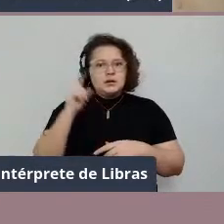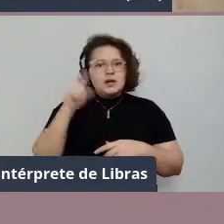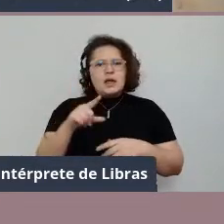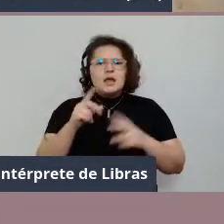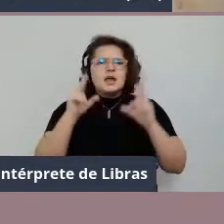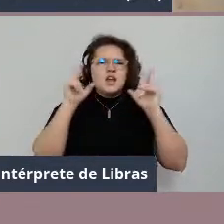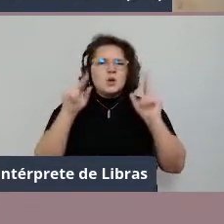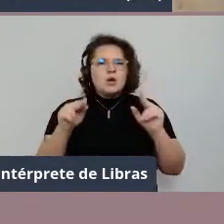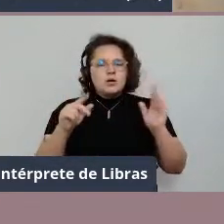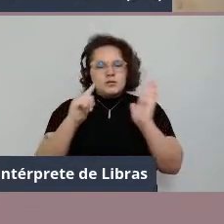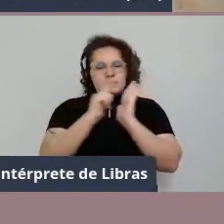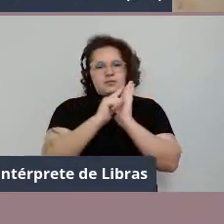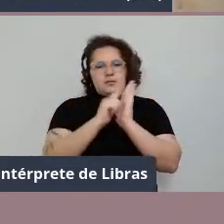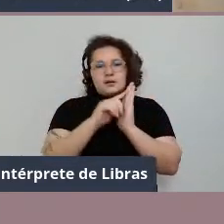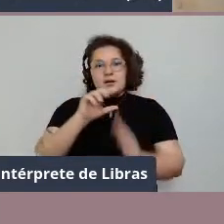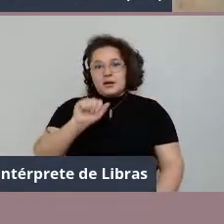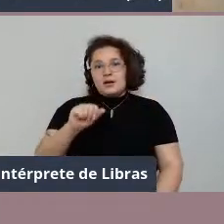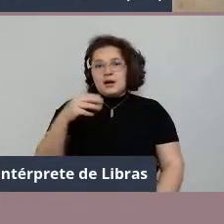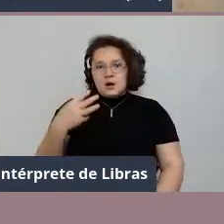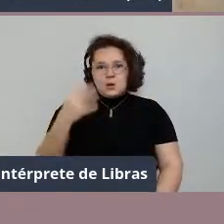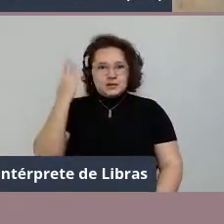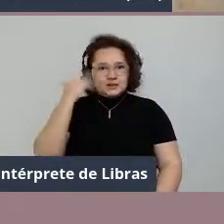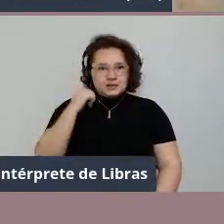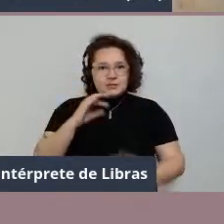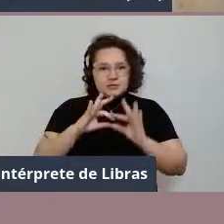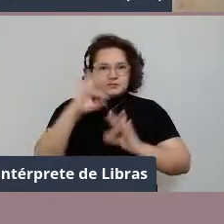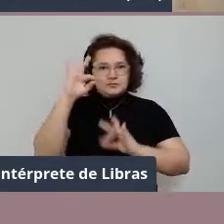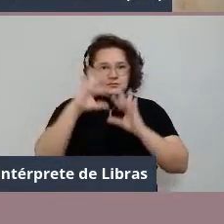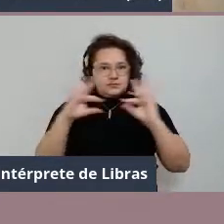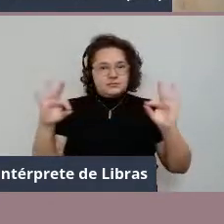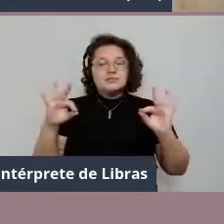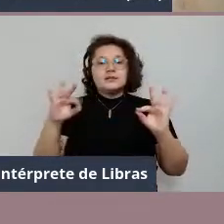1:4, sabe? Uma edição grande, formato grande.